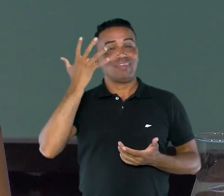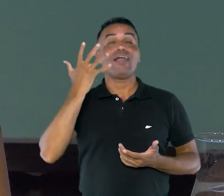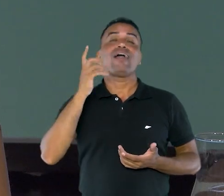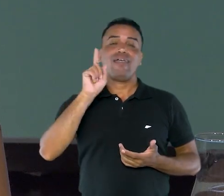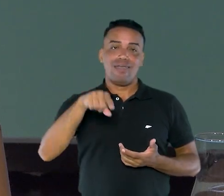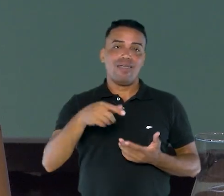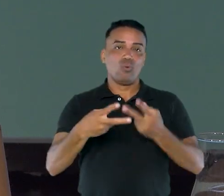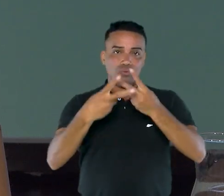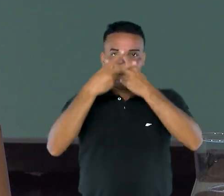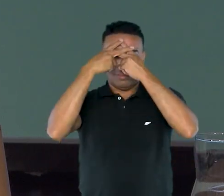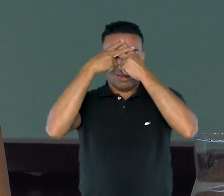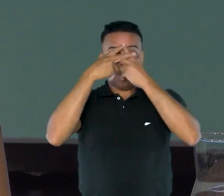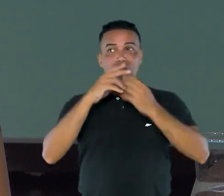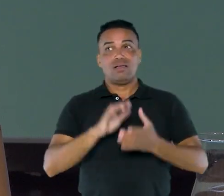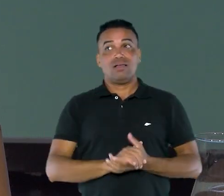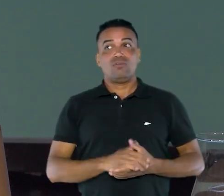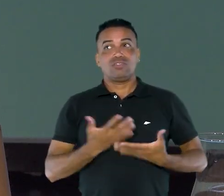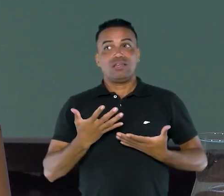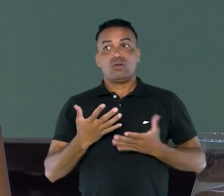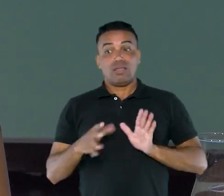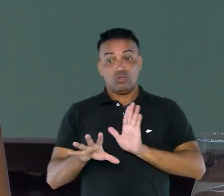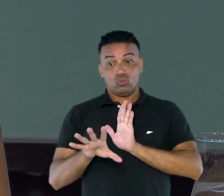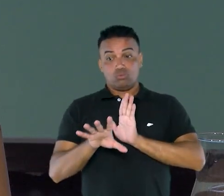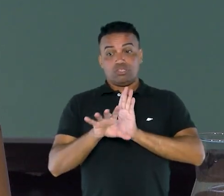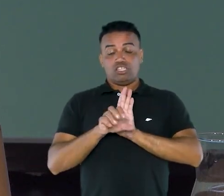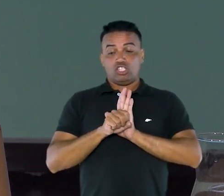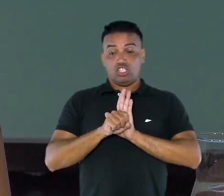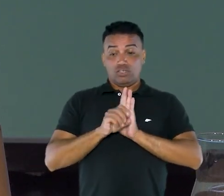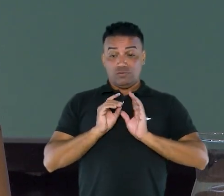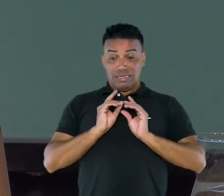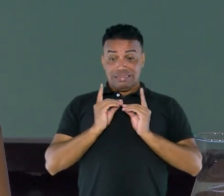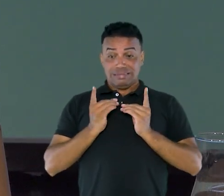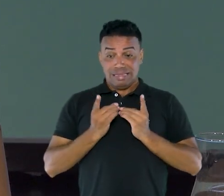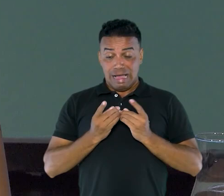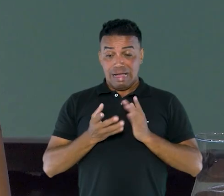Isso que é o trauma. Quando você não tem densidade subjetiva e